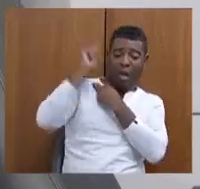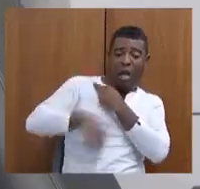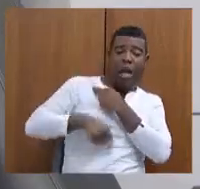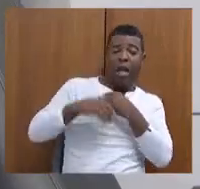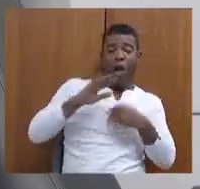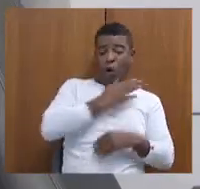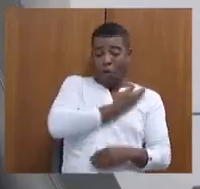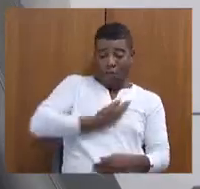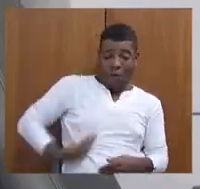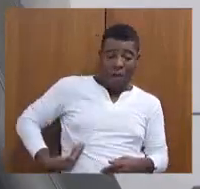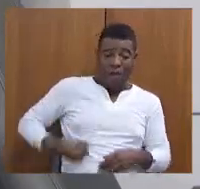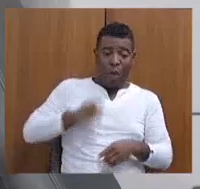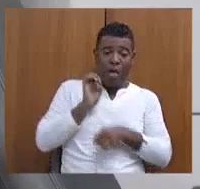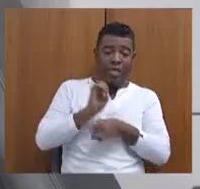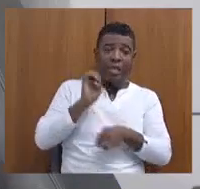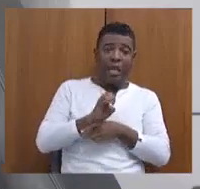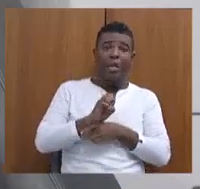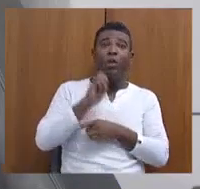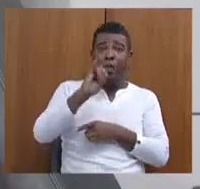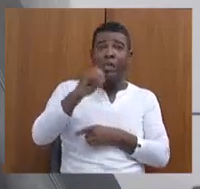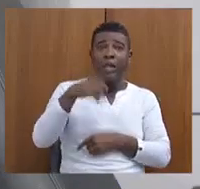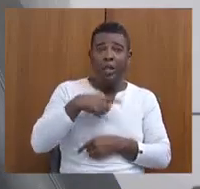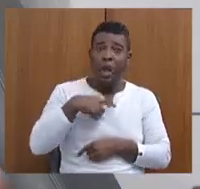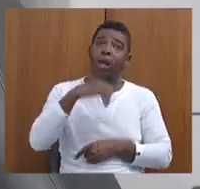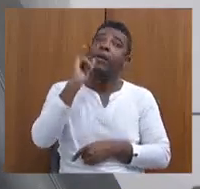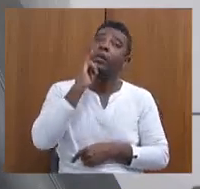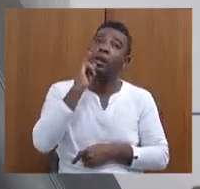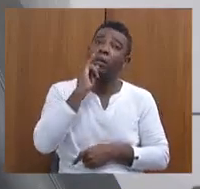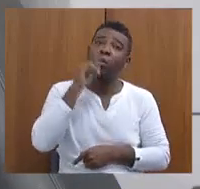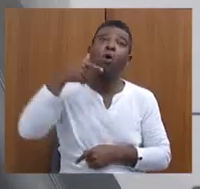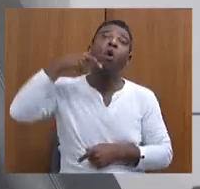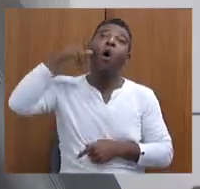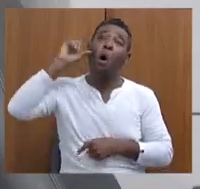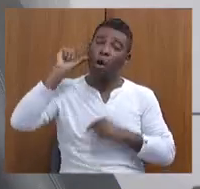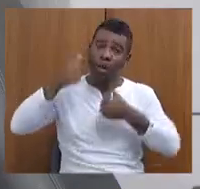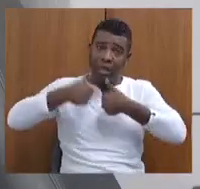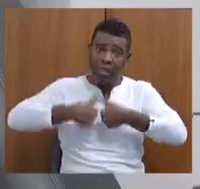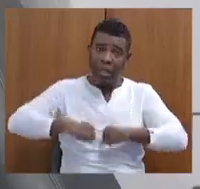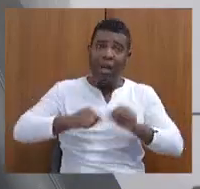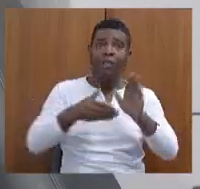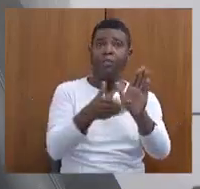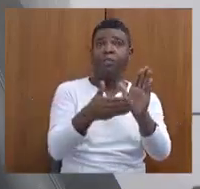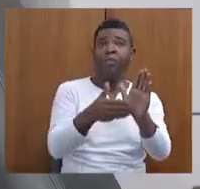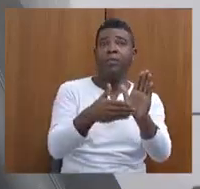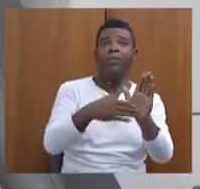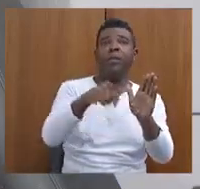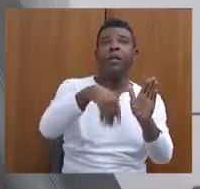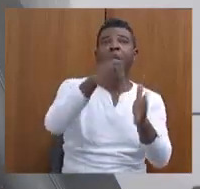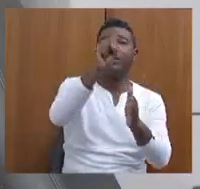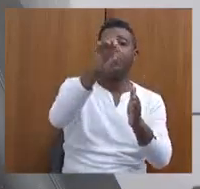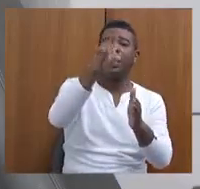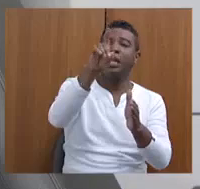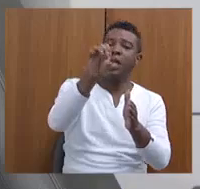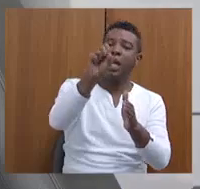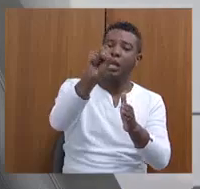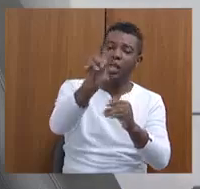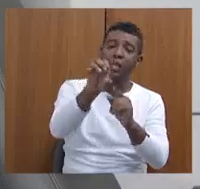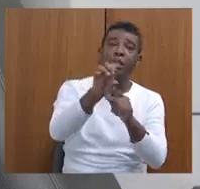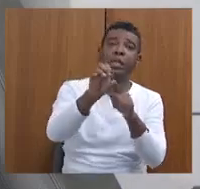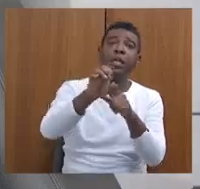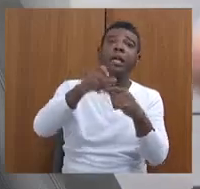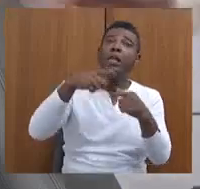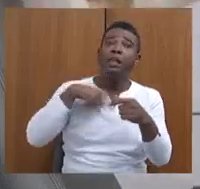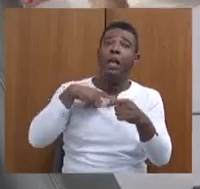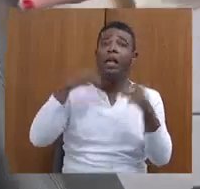a mulher e se tem um exemplo de que a gente a gente estava ontem na prestação de contas da cedese de como nós Ainda temos